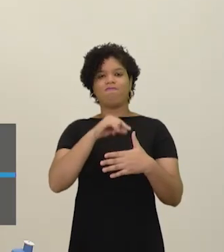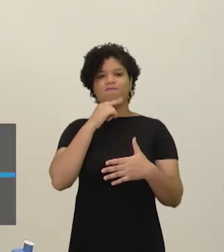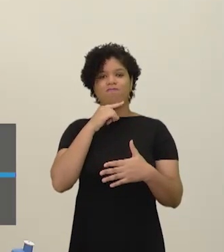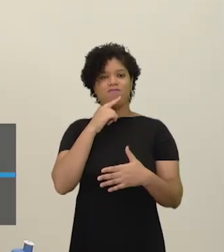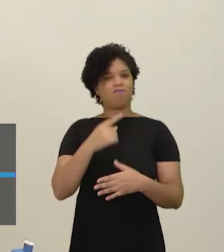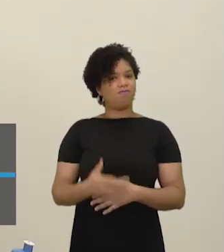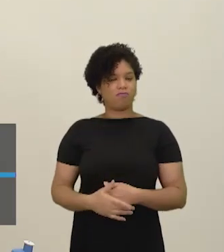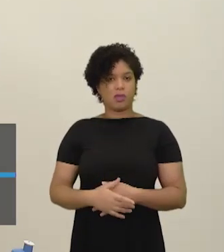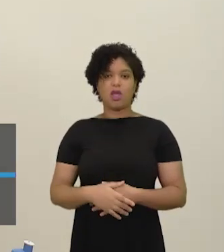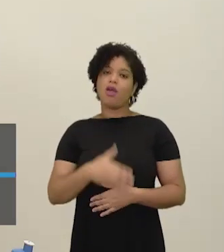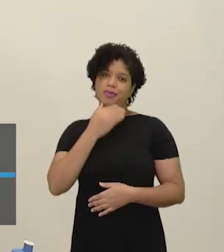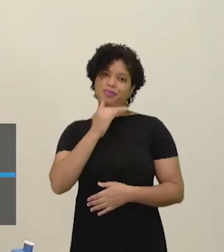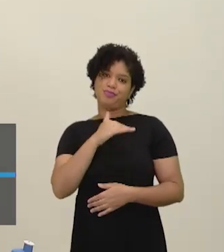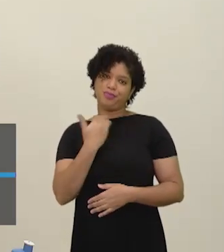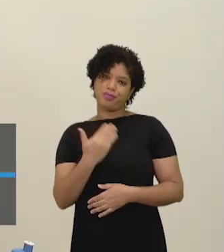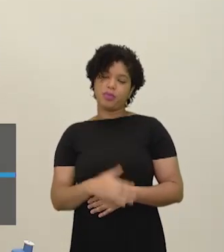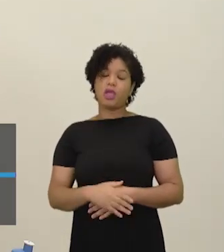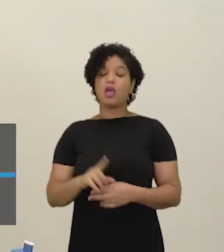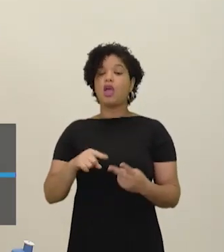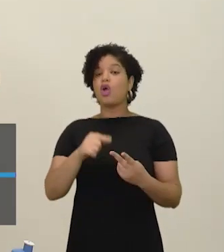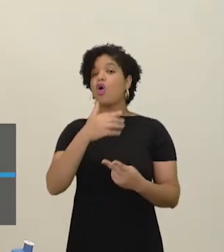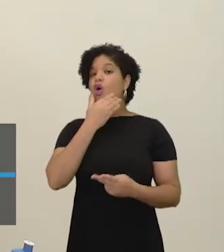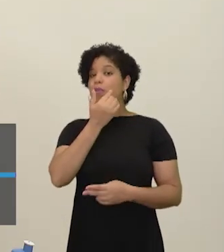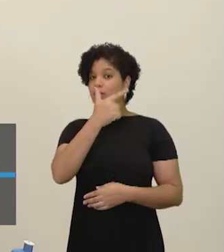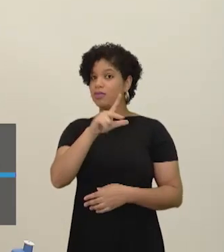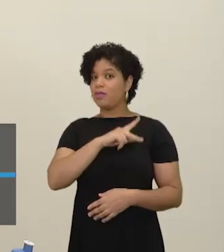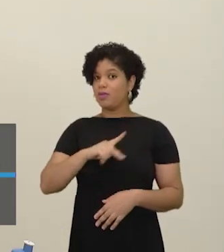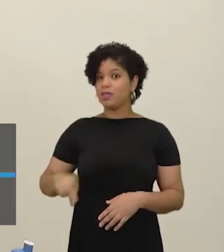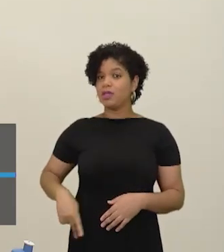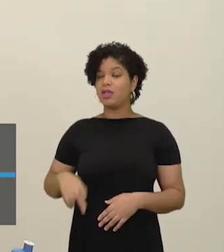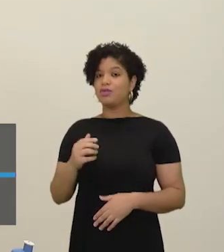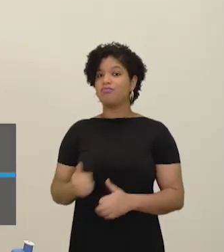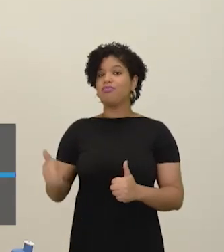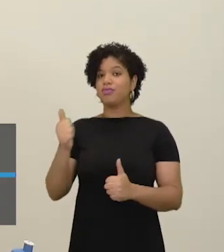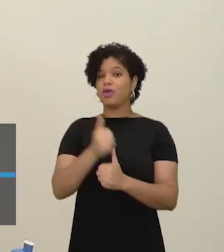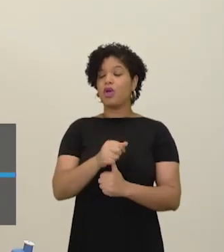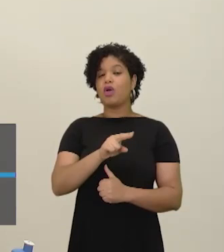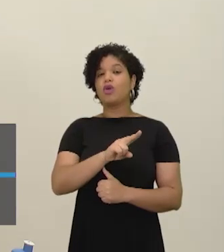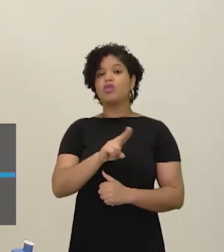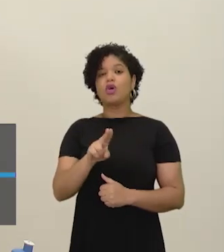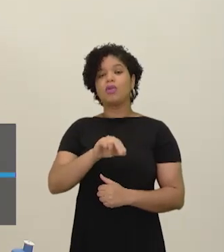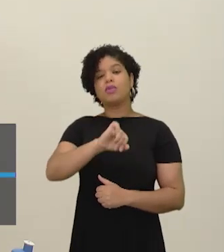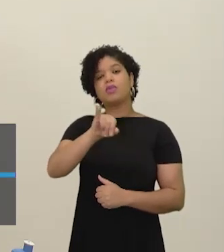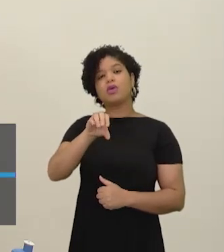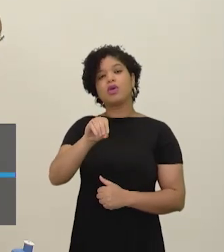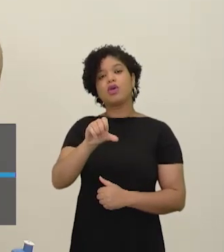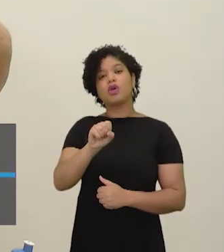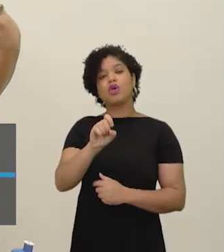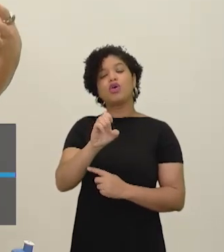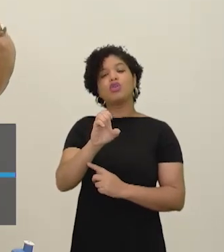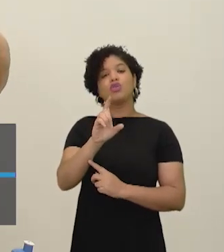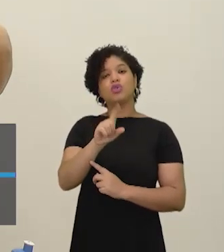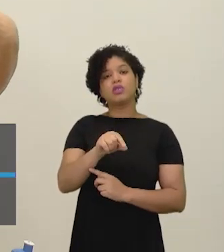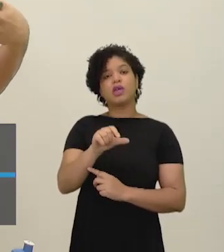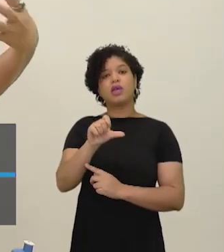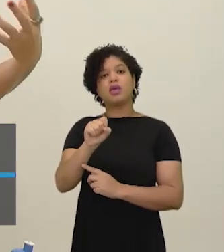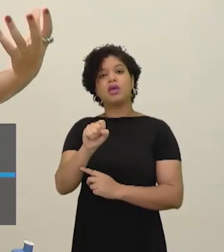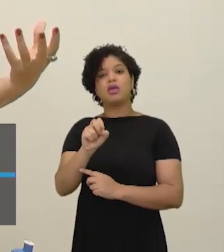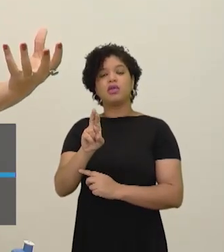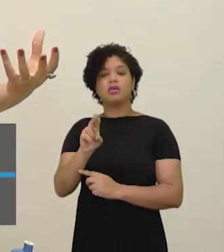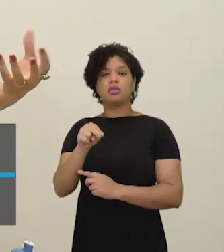Sarney. Existem algumas críticas historiográficas em relação à figura de José Sarney, né? Alguns dizem que ele estava alinhado ali